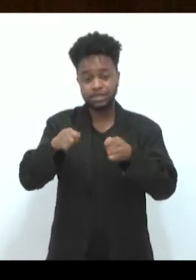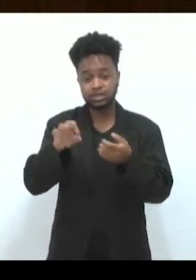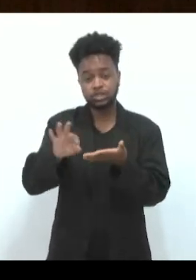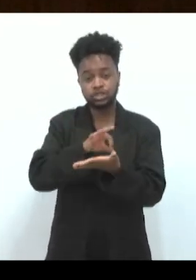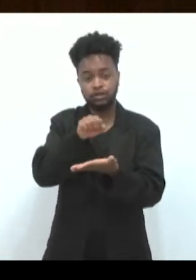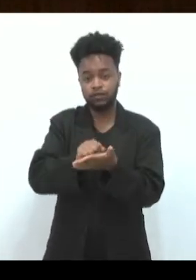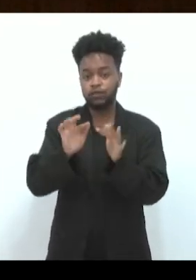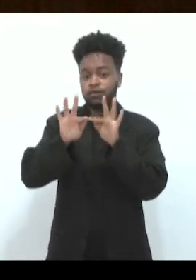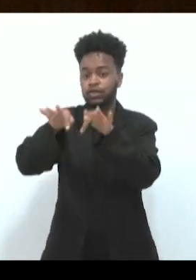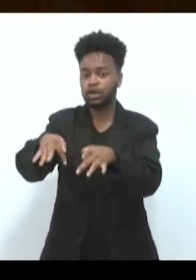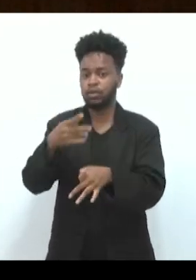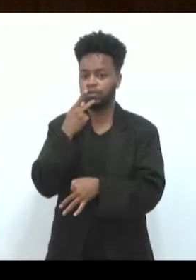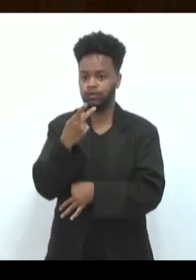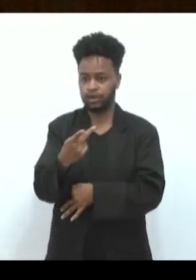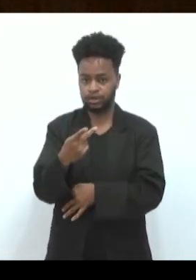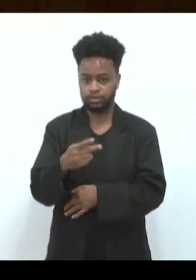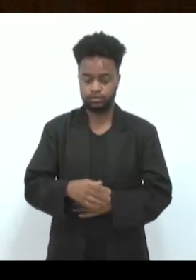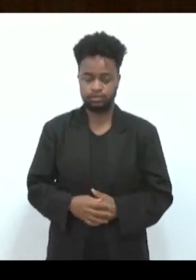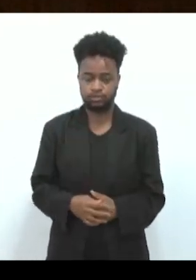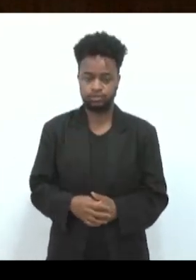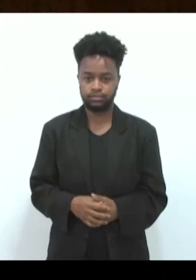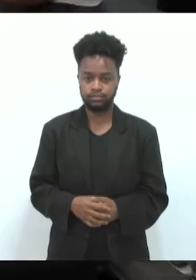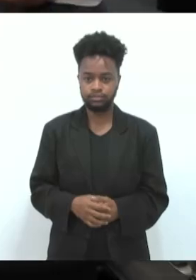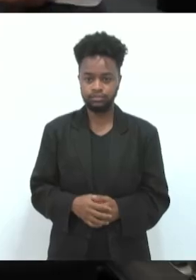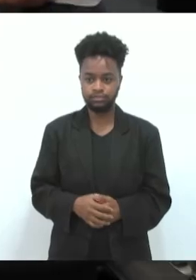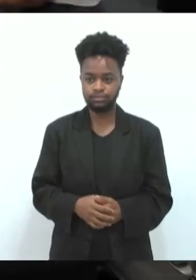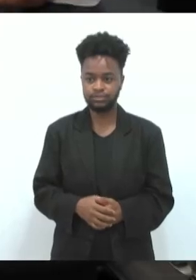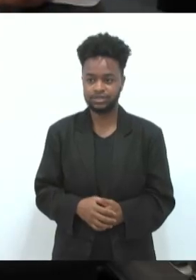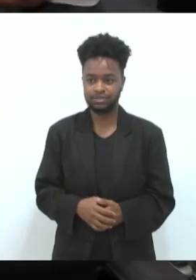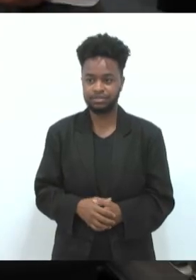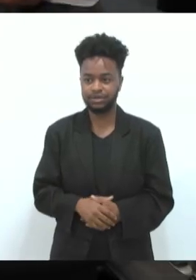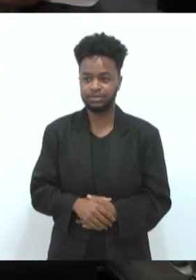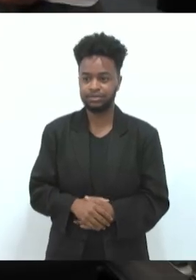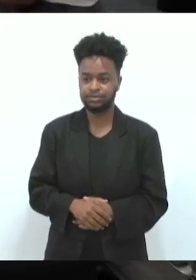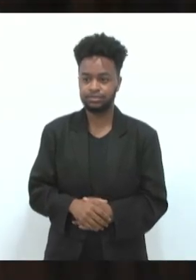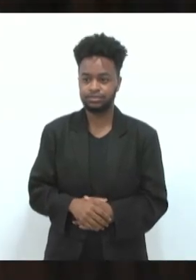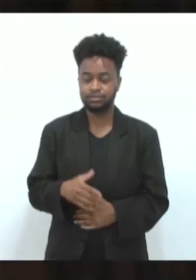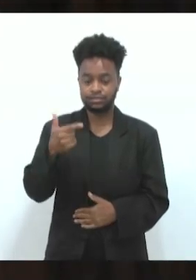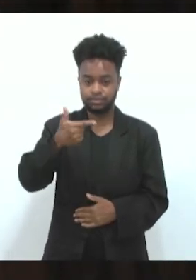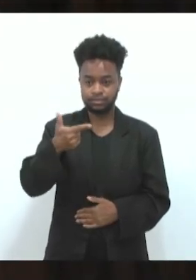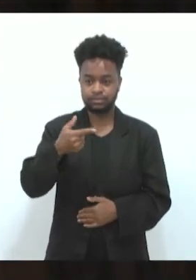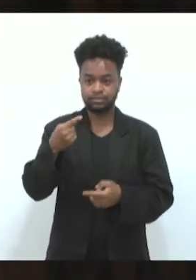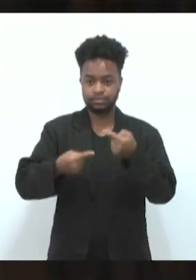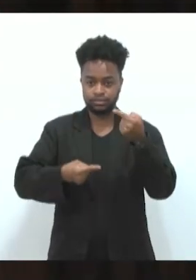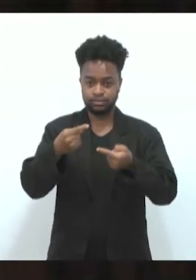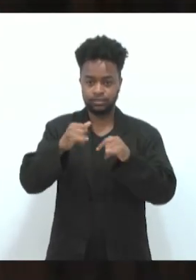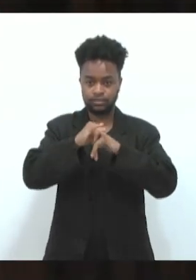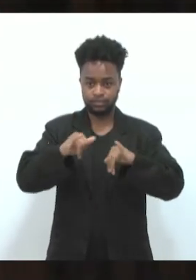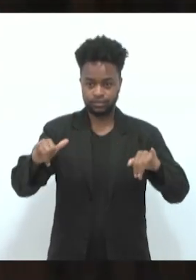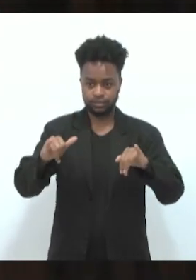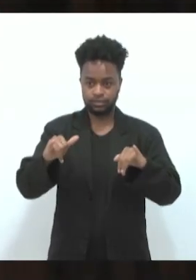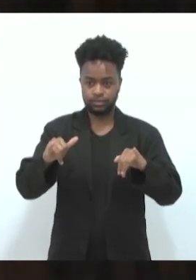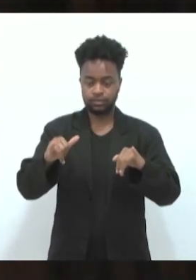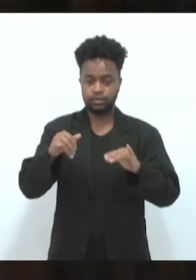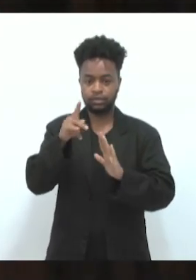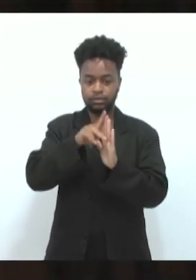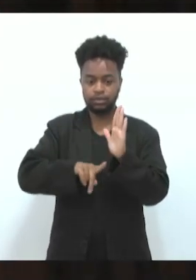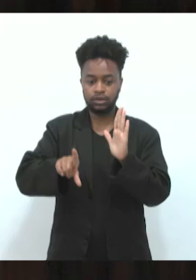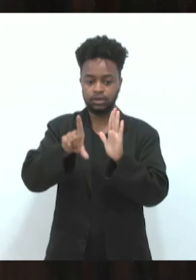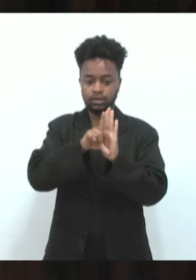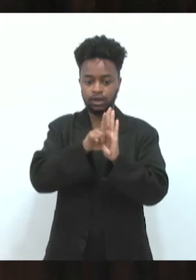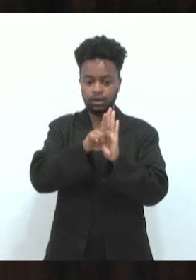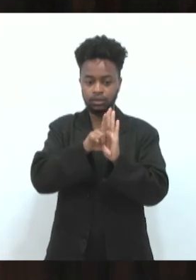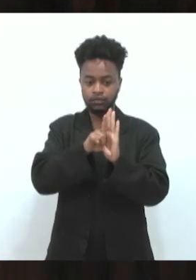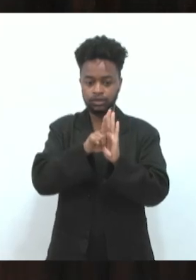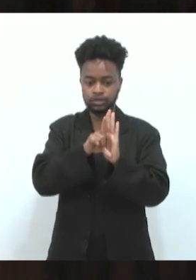no expediente final, por favor. Em segunda discussão, anuncio. Projeto de lei